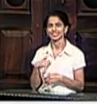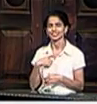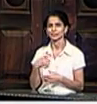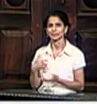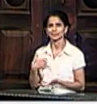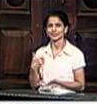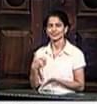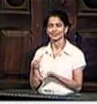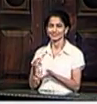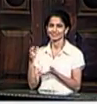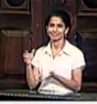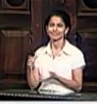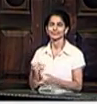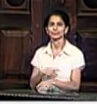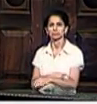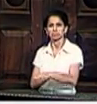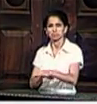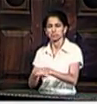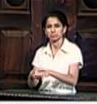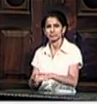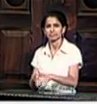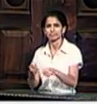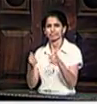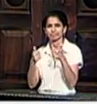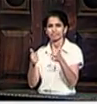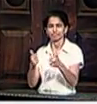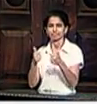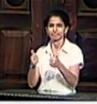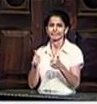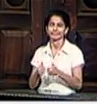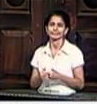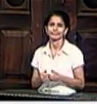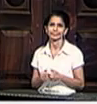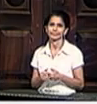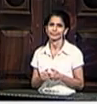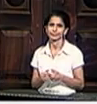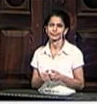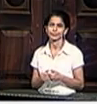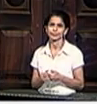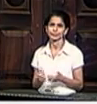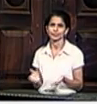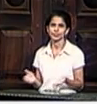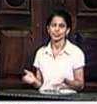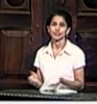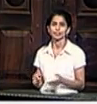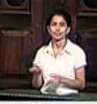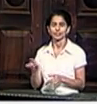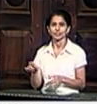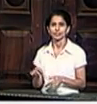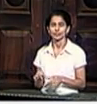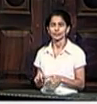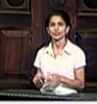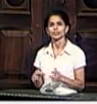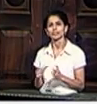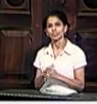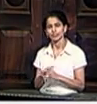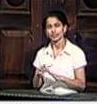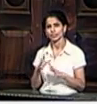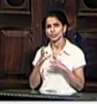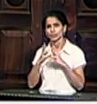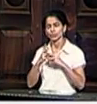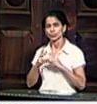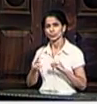tem. Porque a atitude do deputado Luiz Paulo, ela distensionou as relações